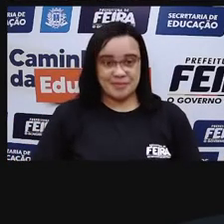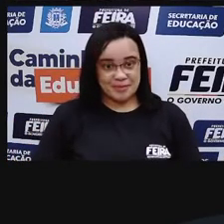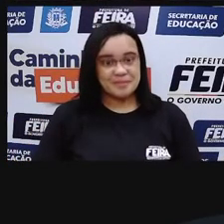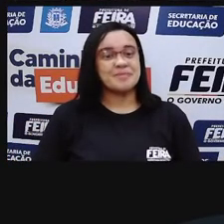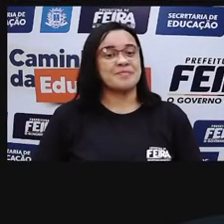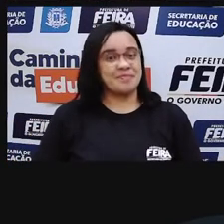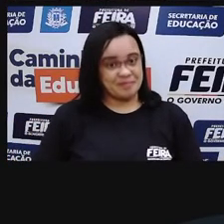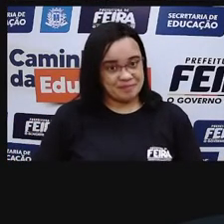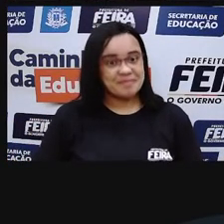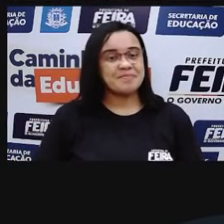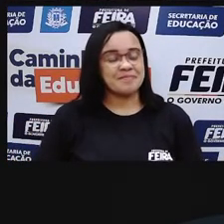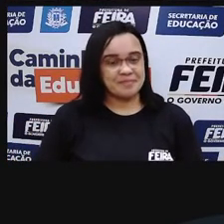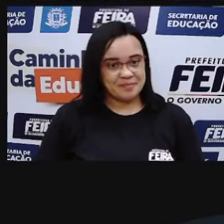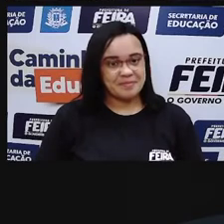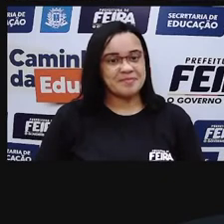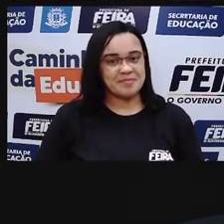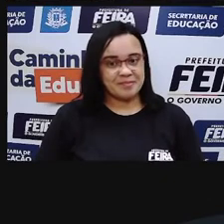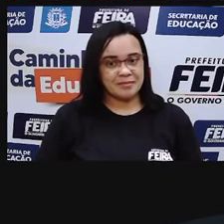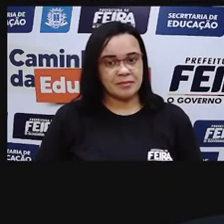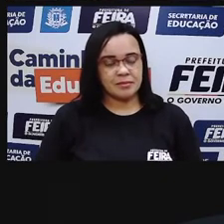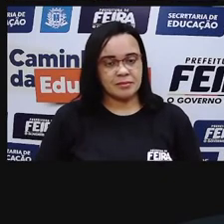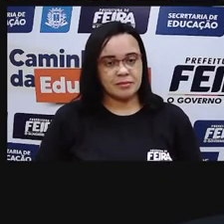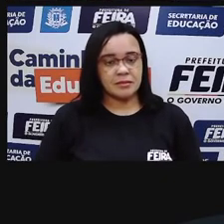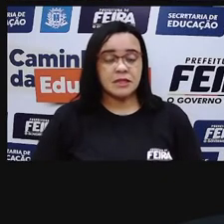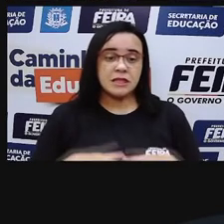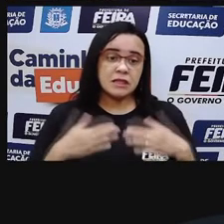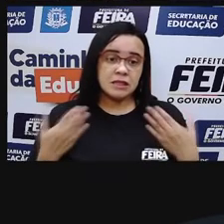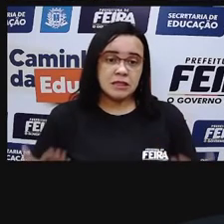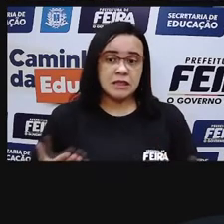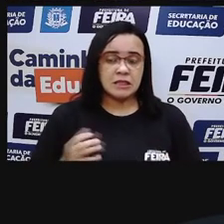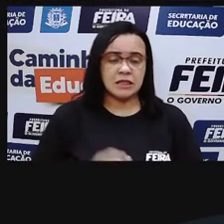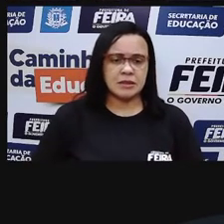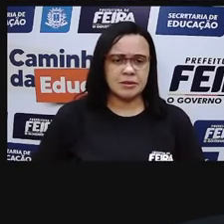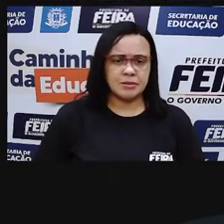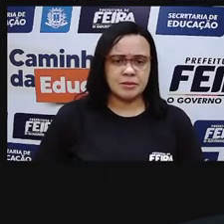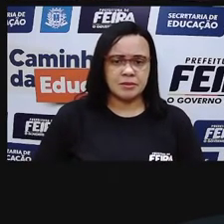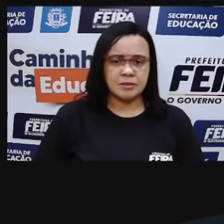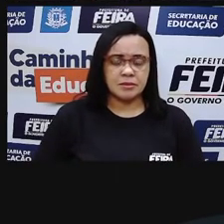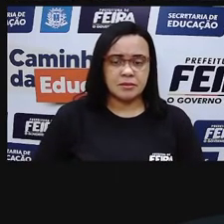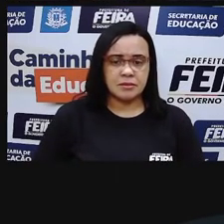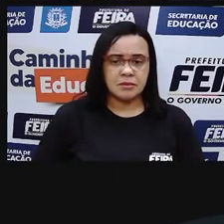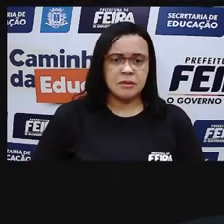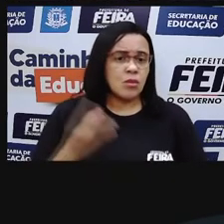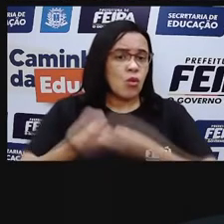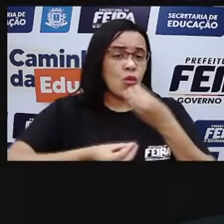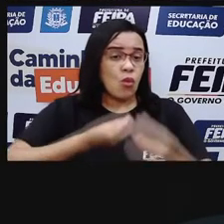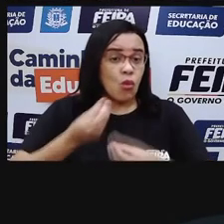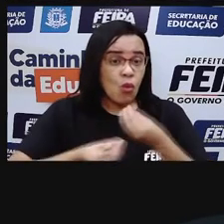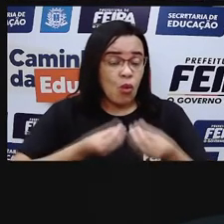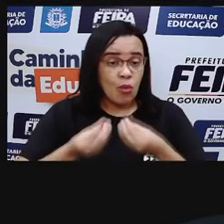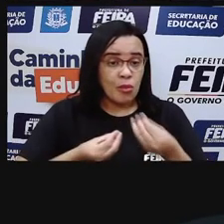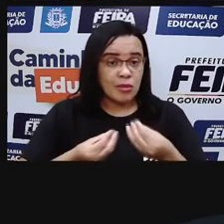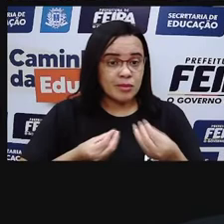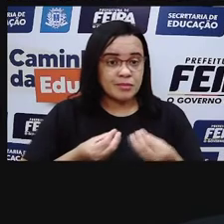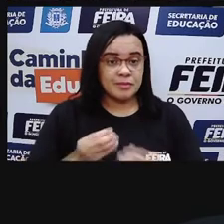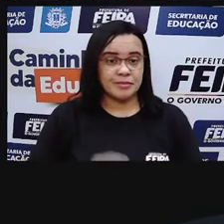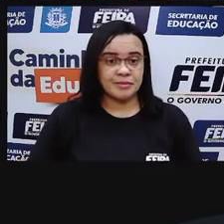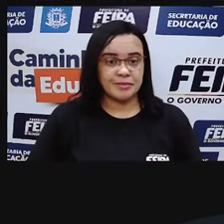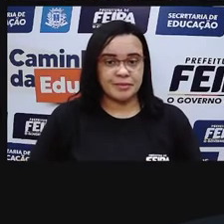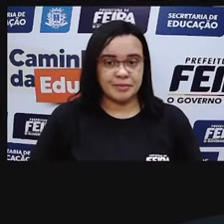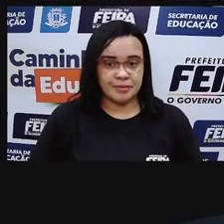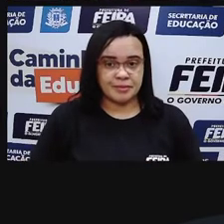para fazer com que haja uma neutralização desse patógeno, para que, inclusive, haja